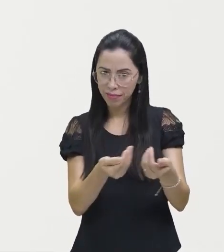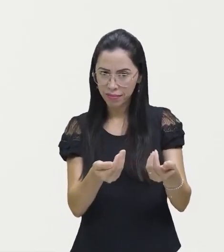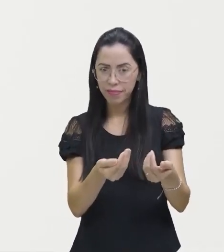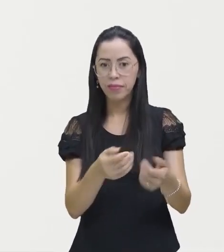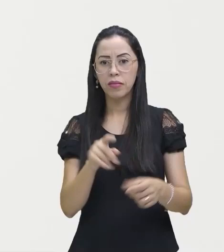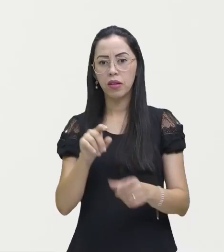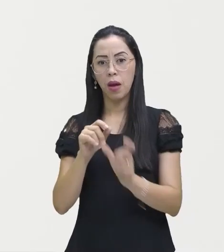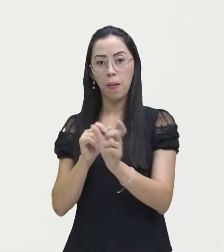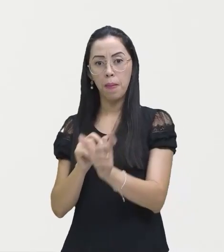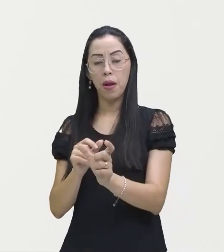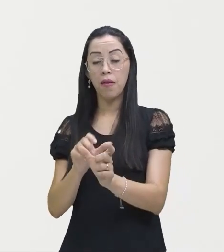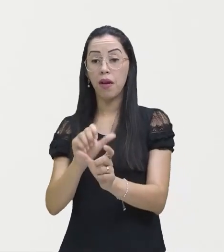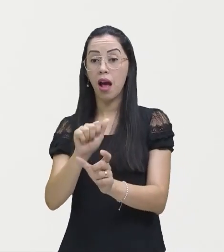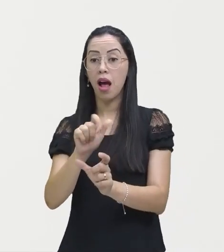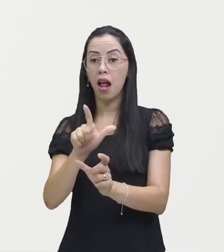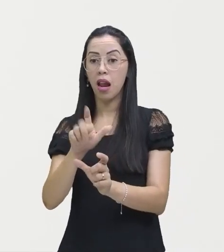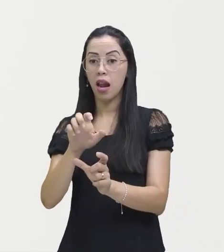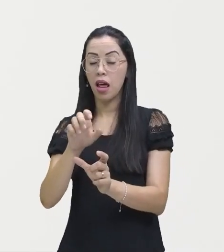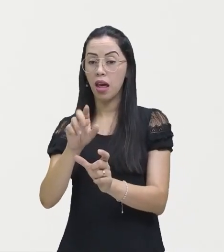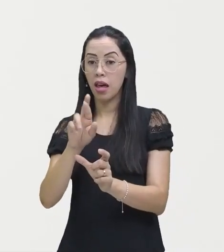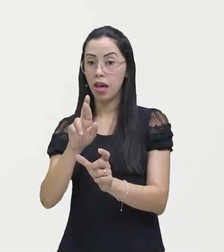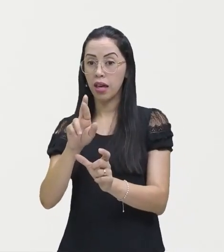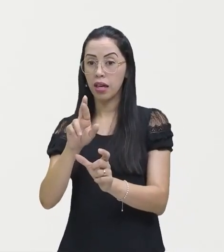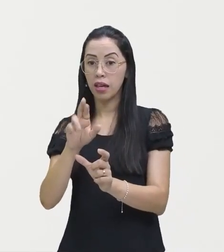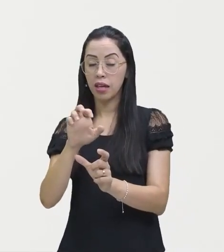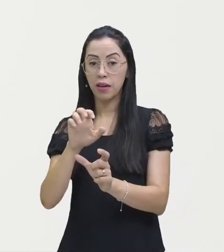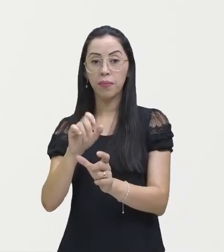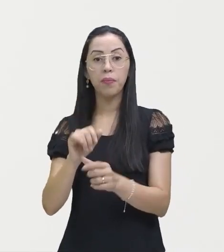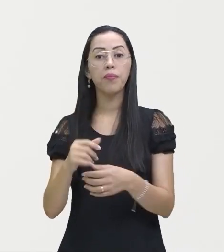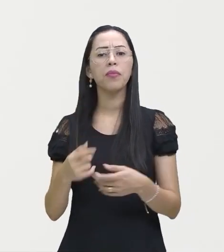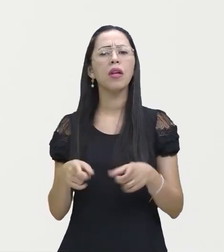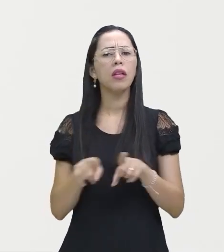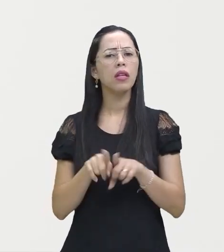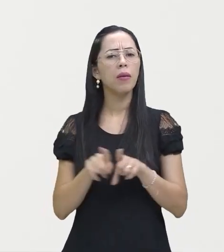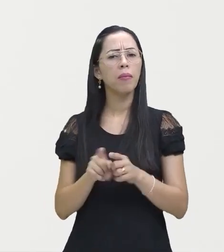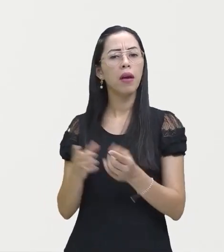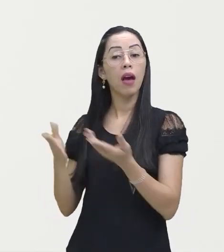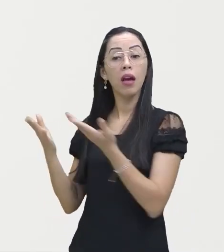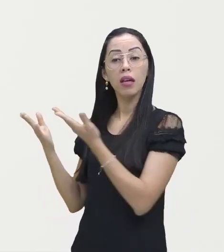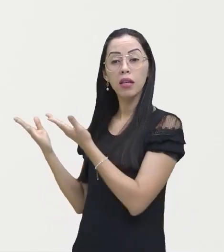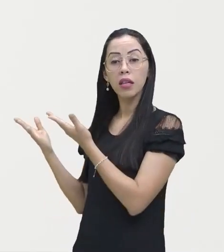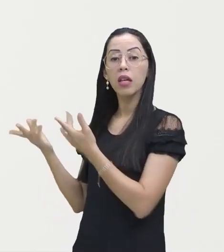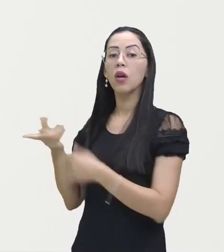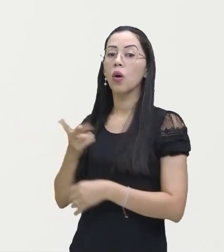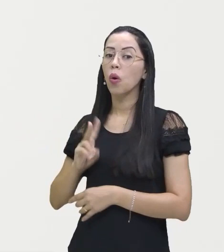Na próxima atividade também vamos continuar completando aqui. Um